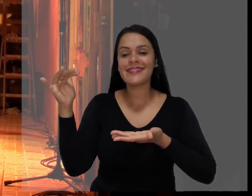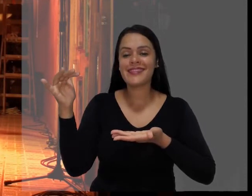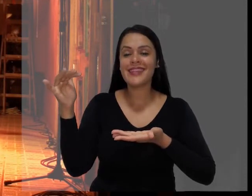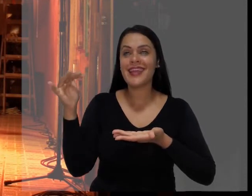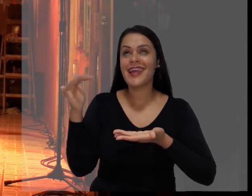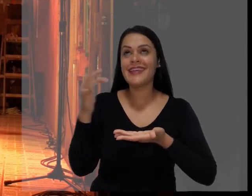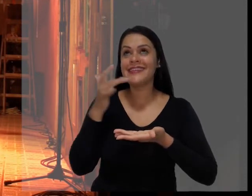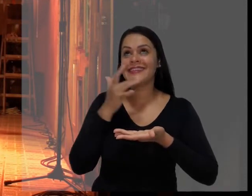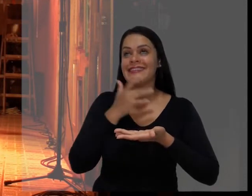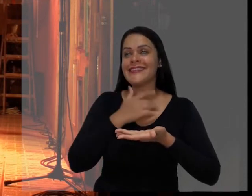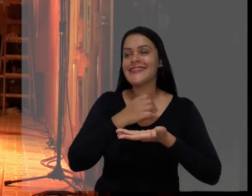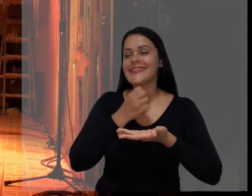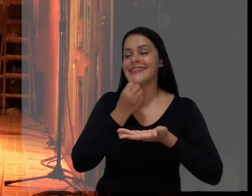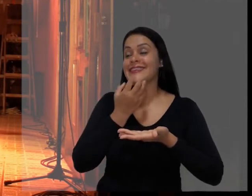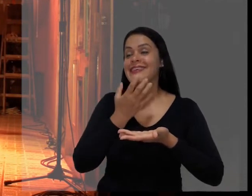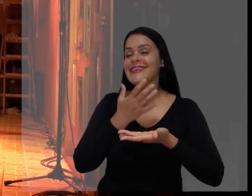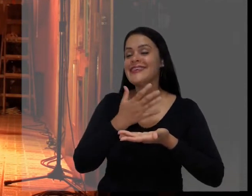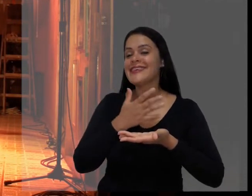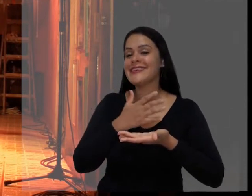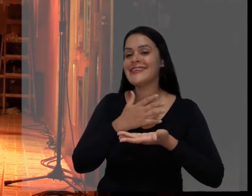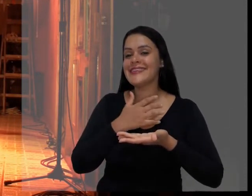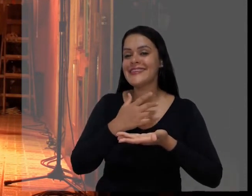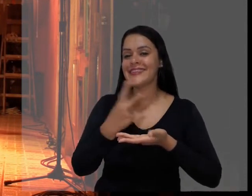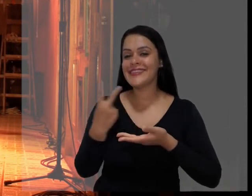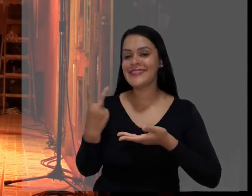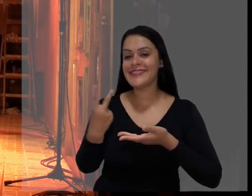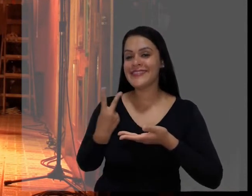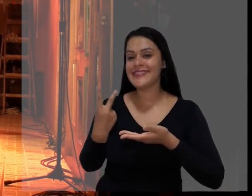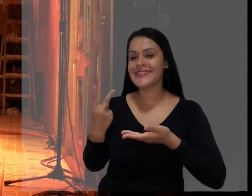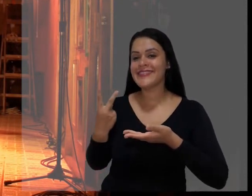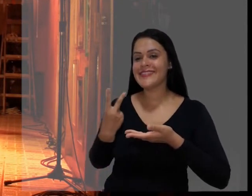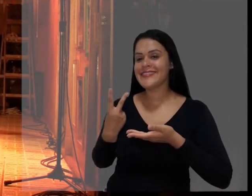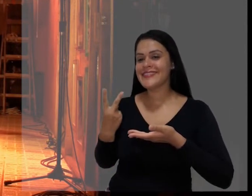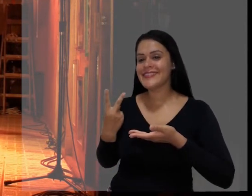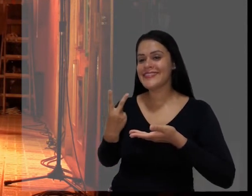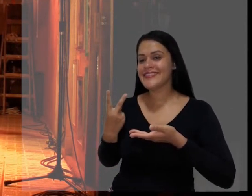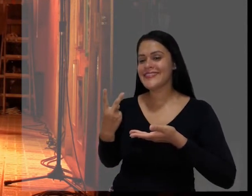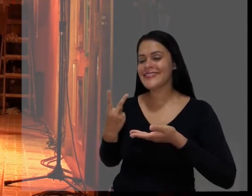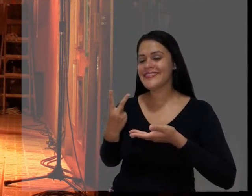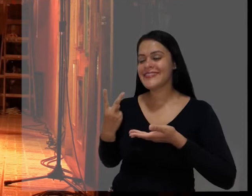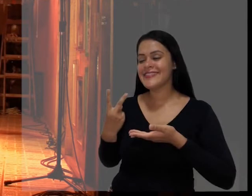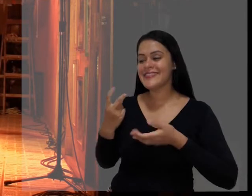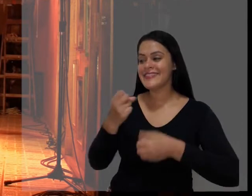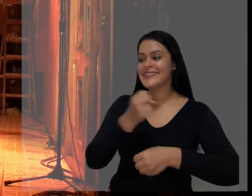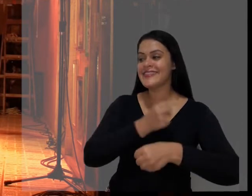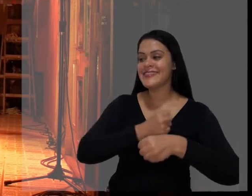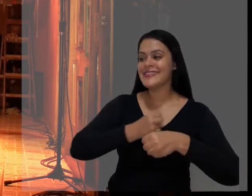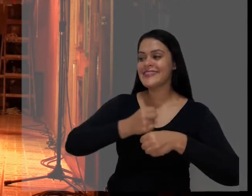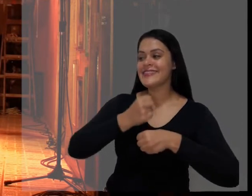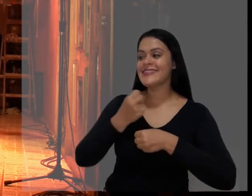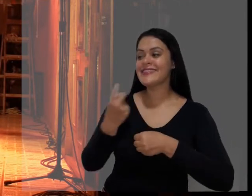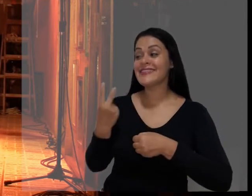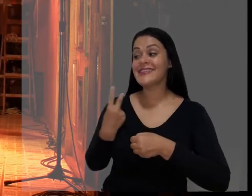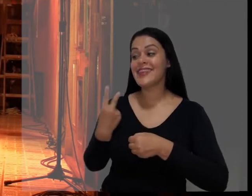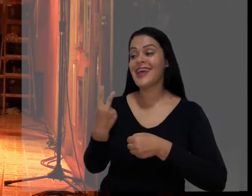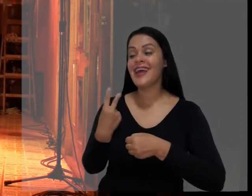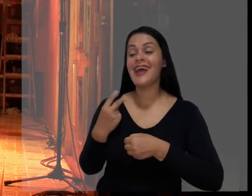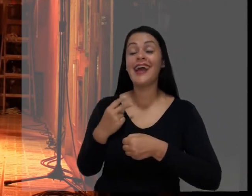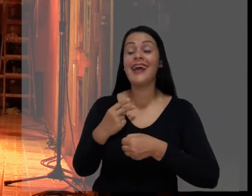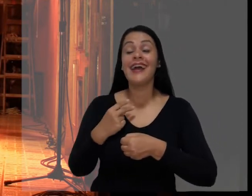É tão bom. Só nós, sozinhos na cozinha. E